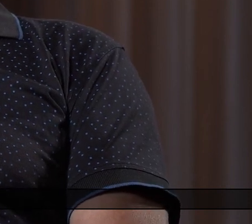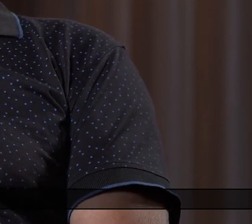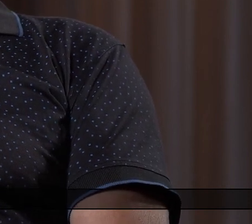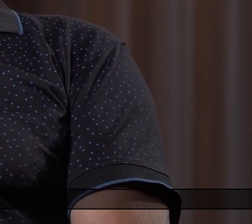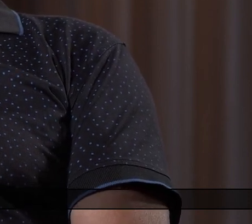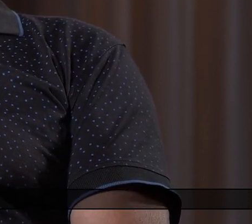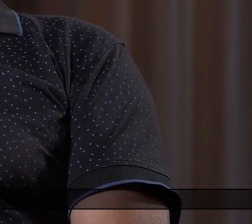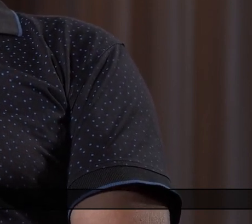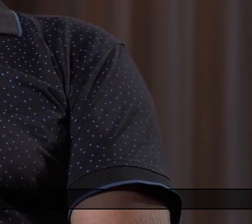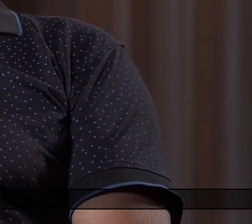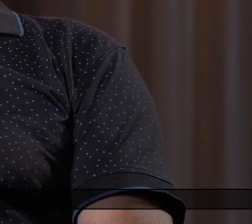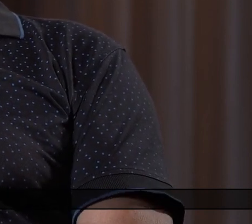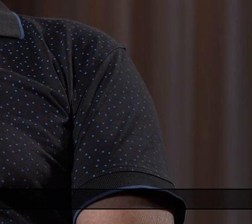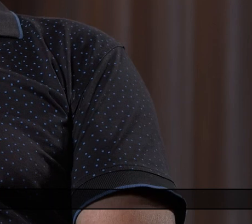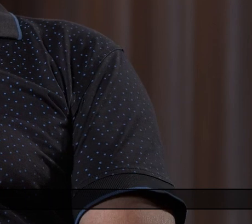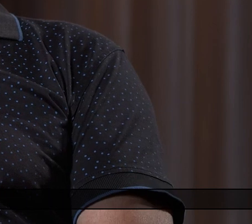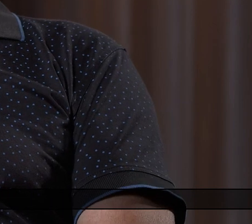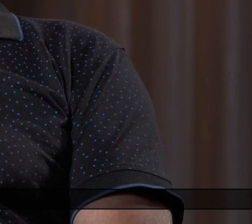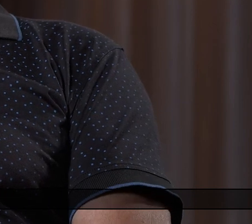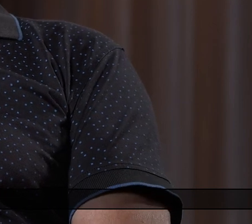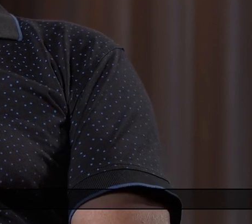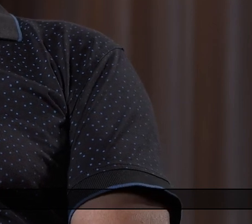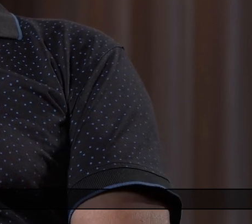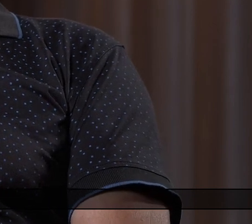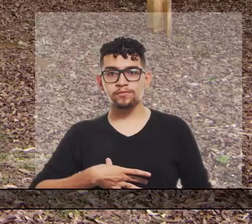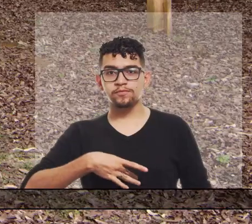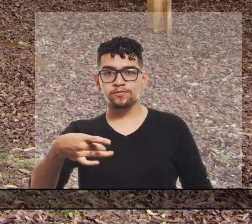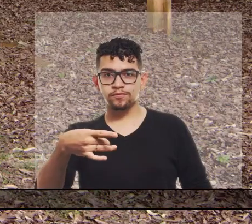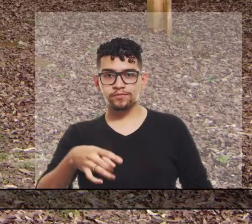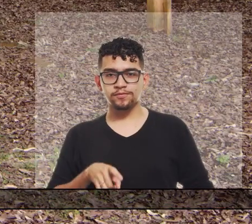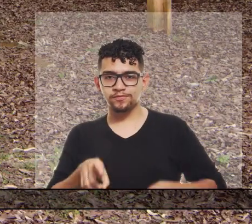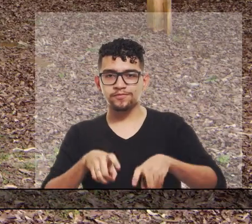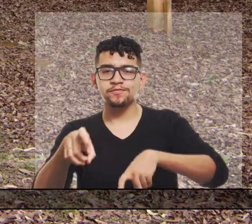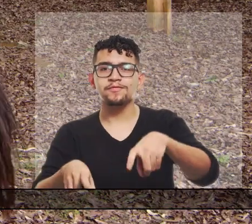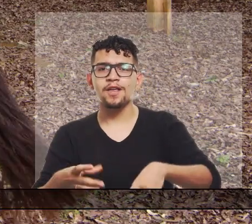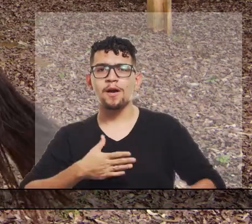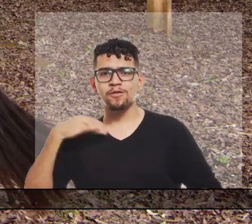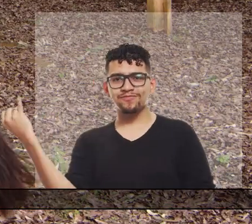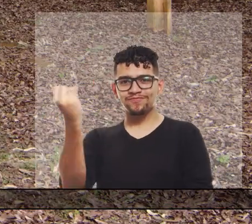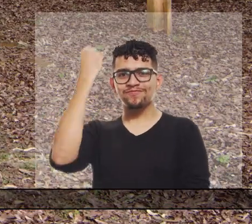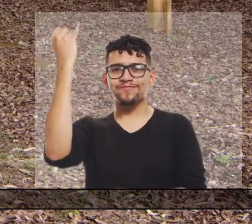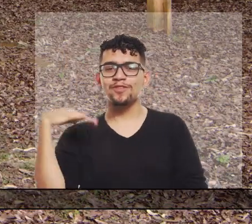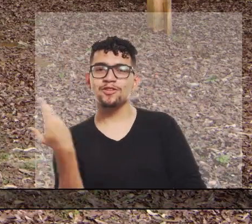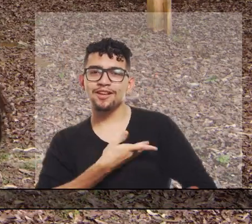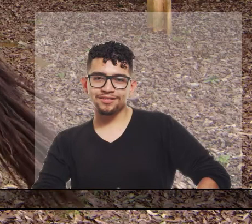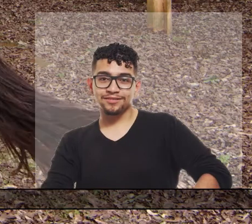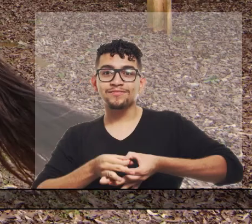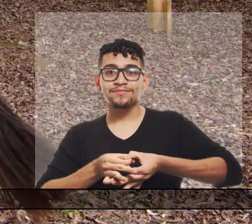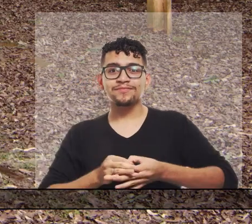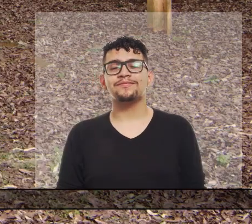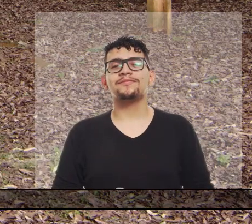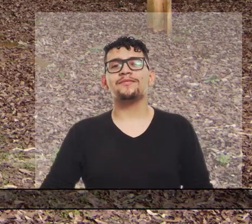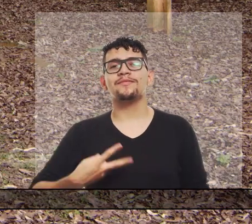né? Para conseguir mais alimentos, né? Sou filho de produtores rurais e tenho muito orgulho